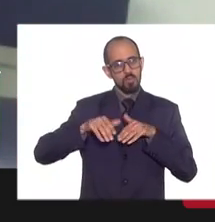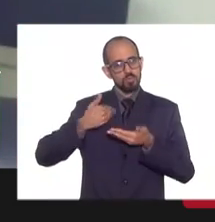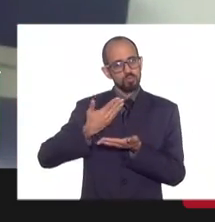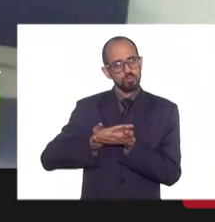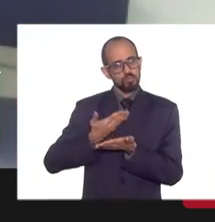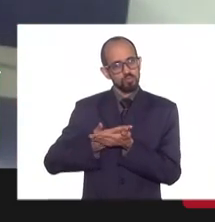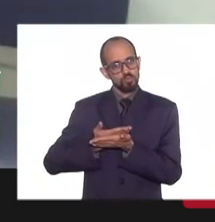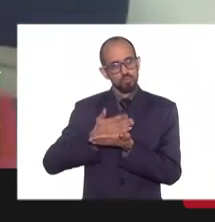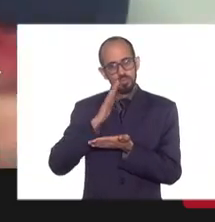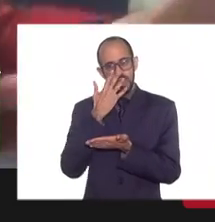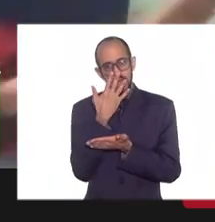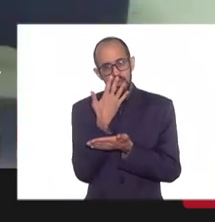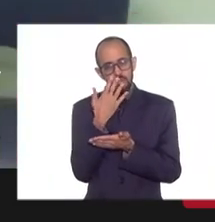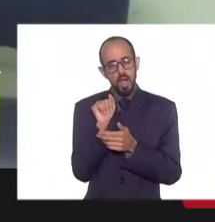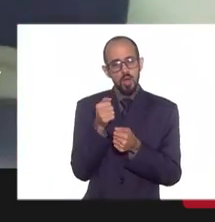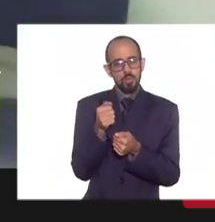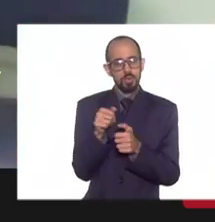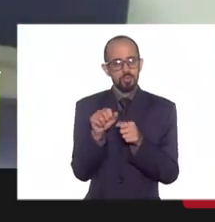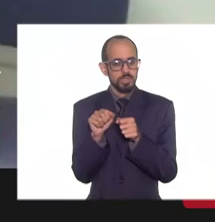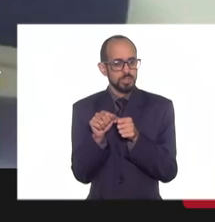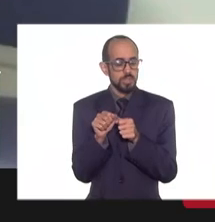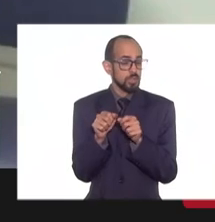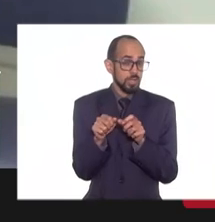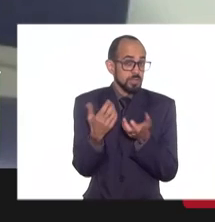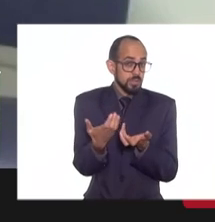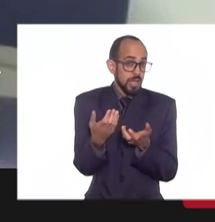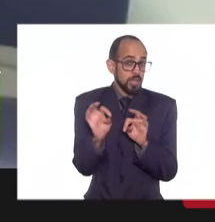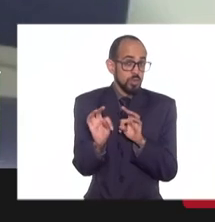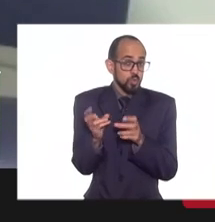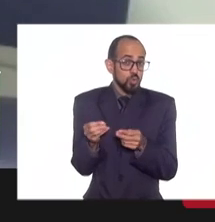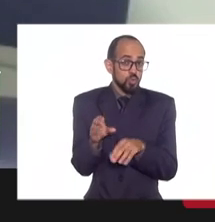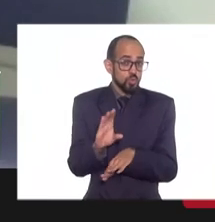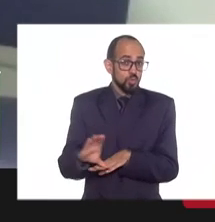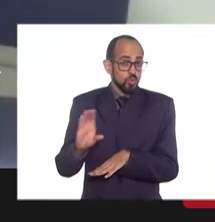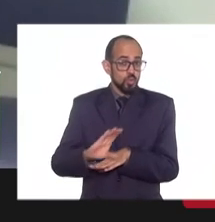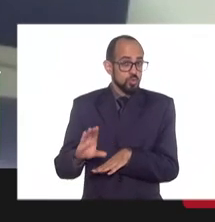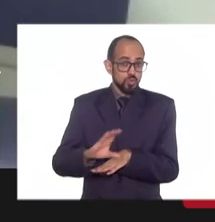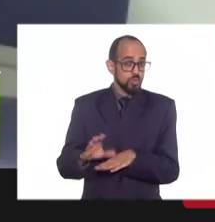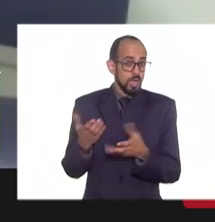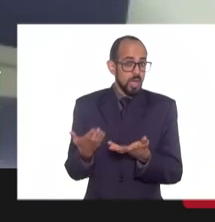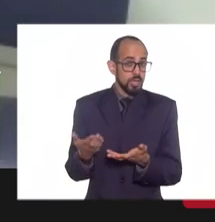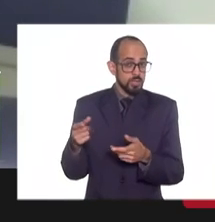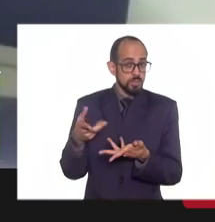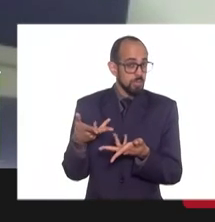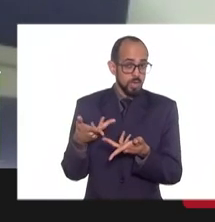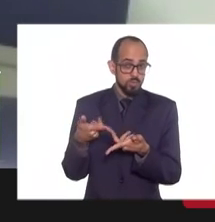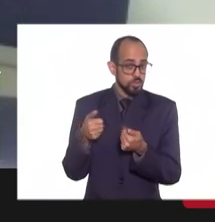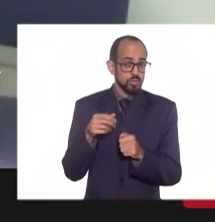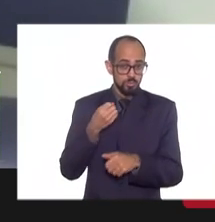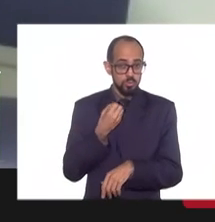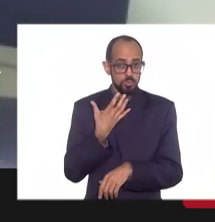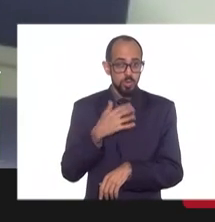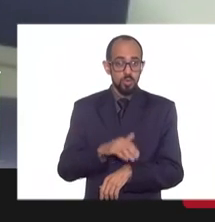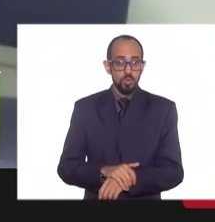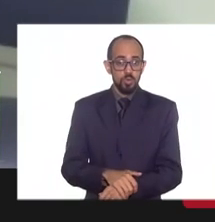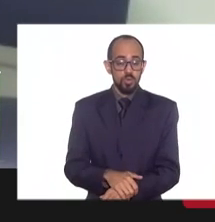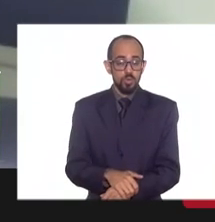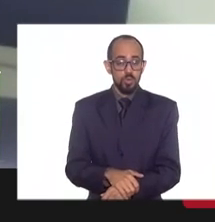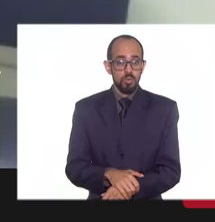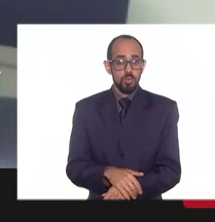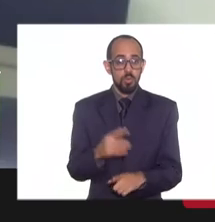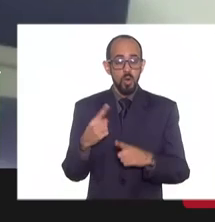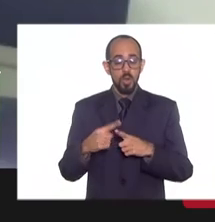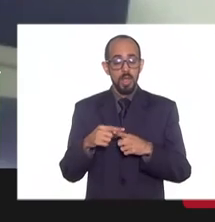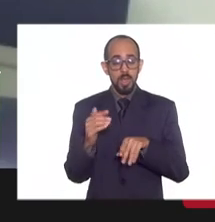formação pros artesãos eles querem fazer formação pra tudo pra tudo isso é maravilhoso porque